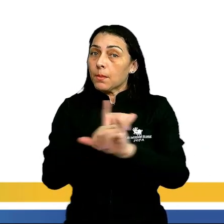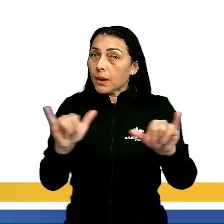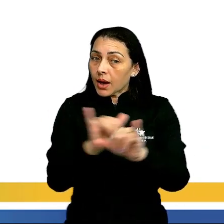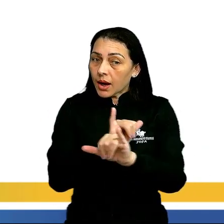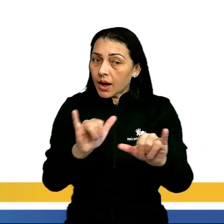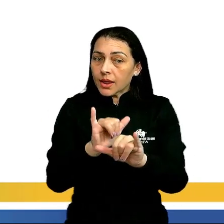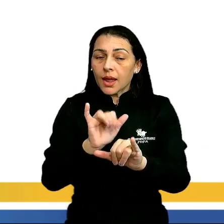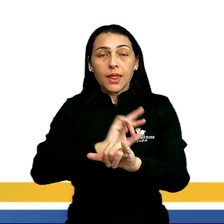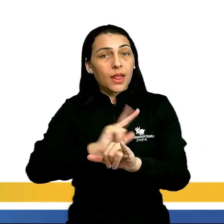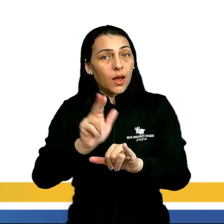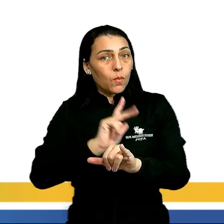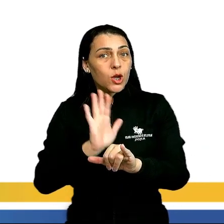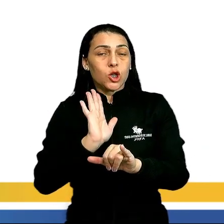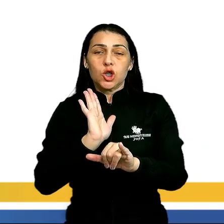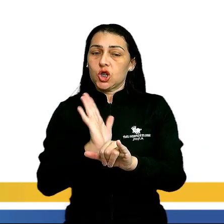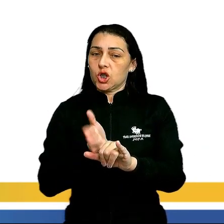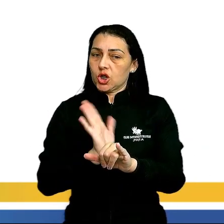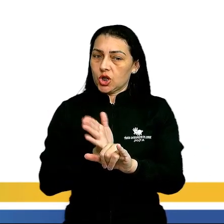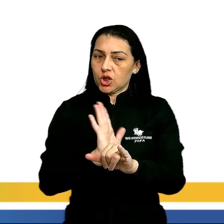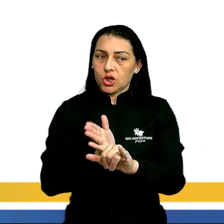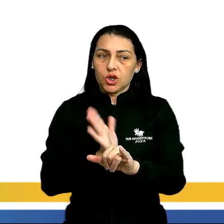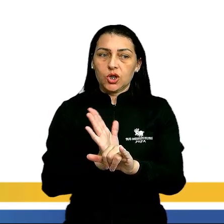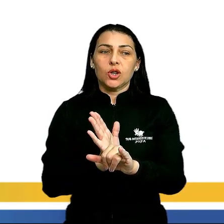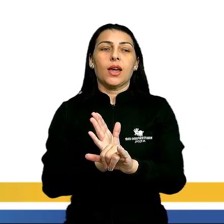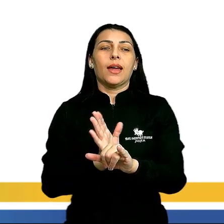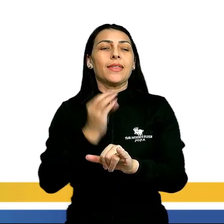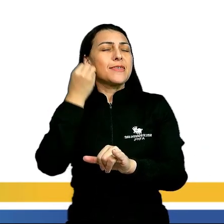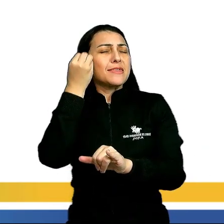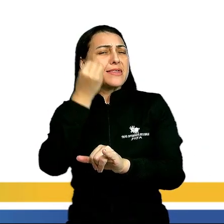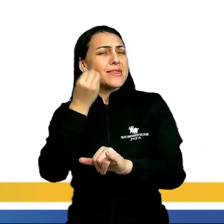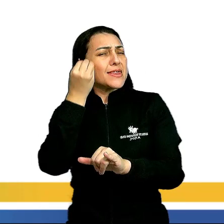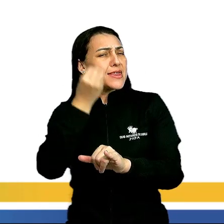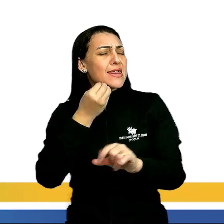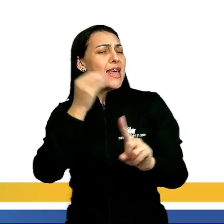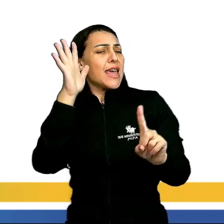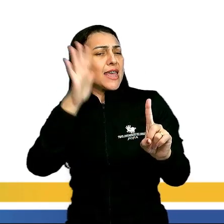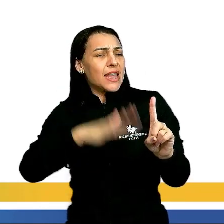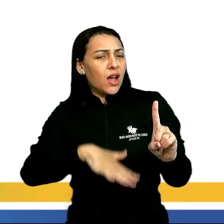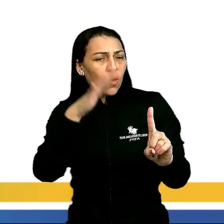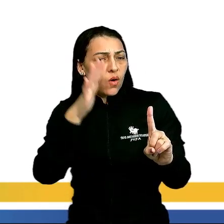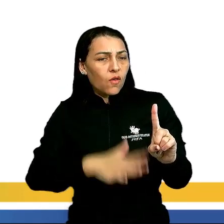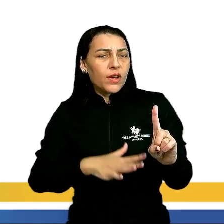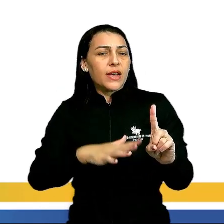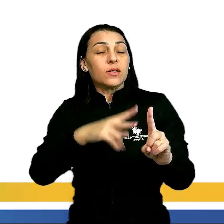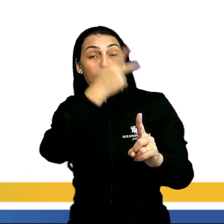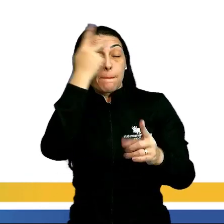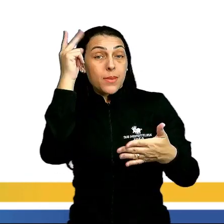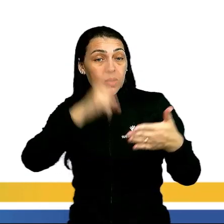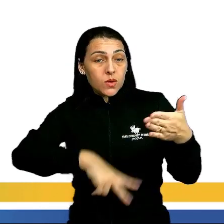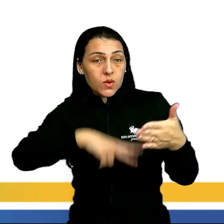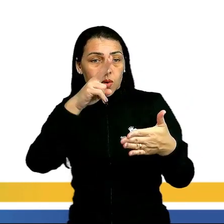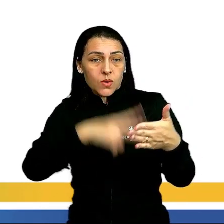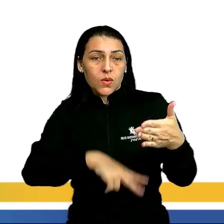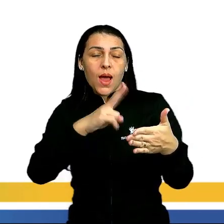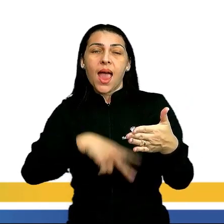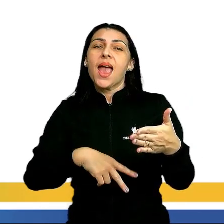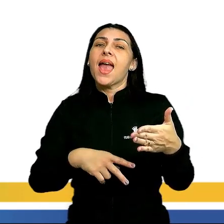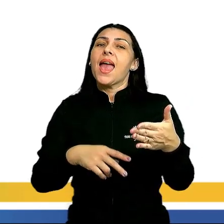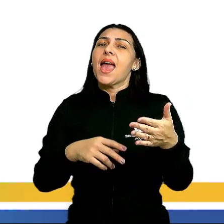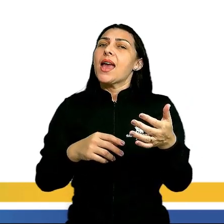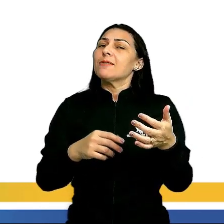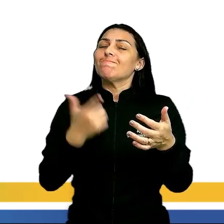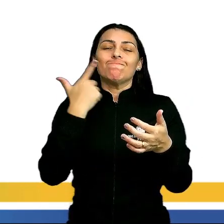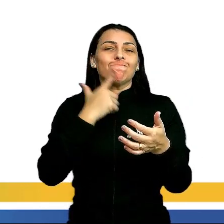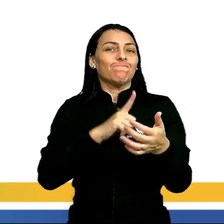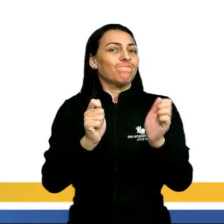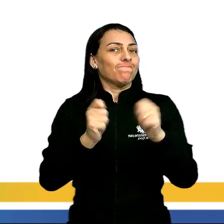uma propaganda, já disse que não é uma propaganda, não é um discurso de um político. Então, o redator está